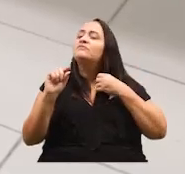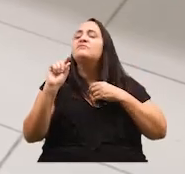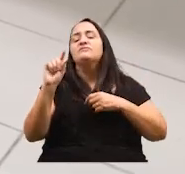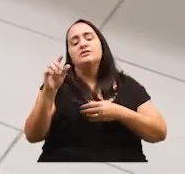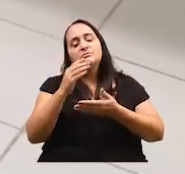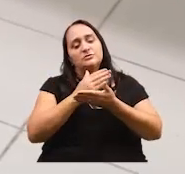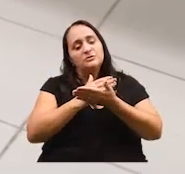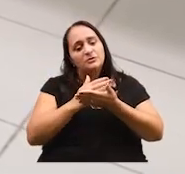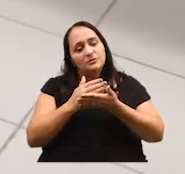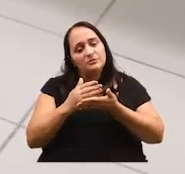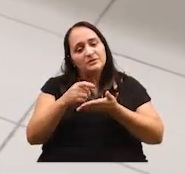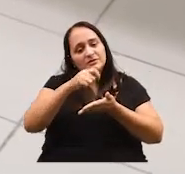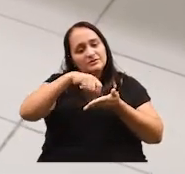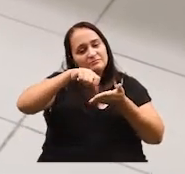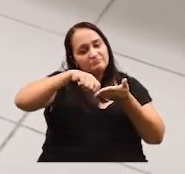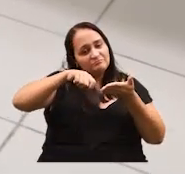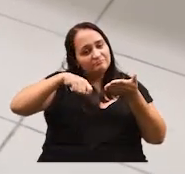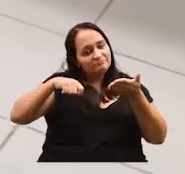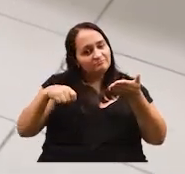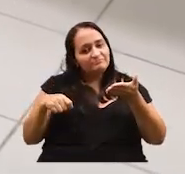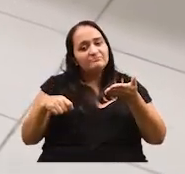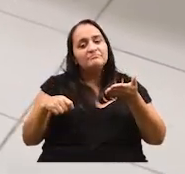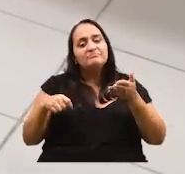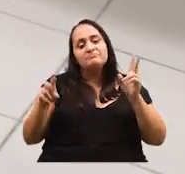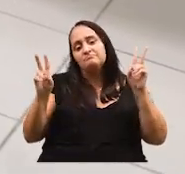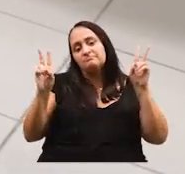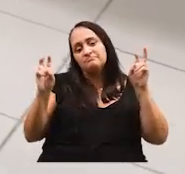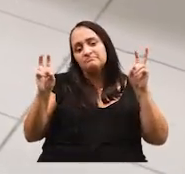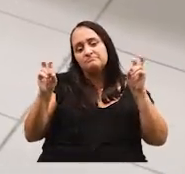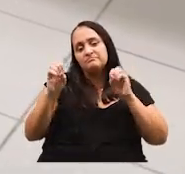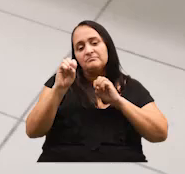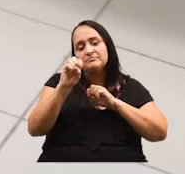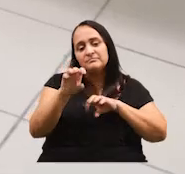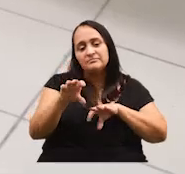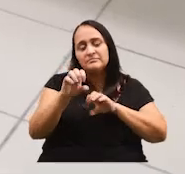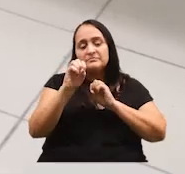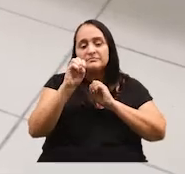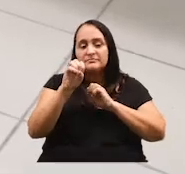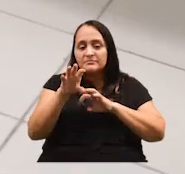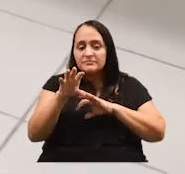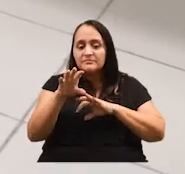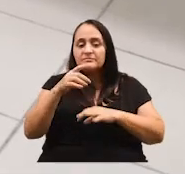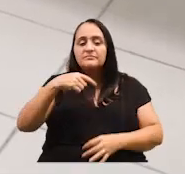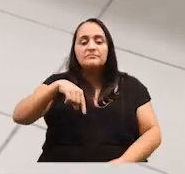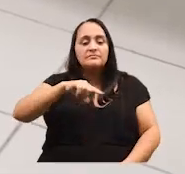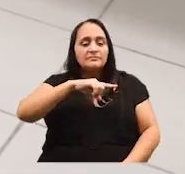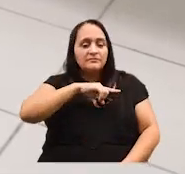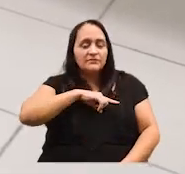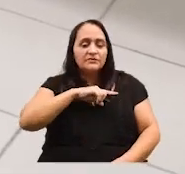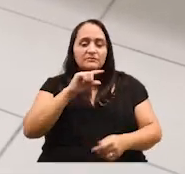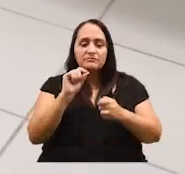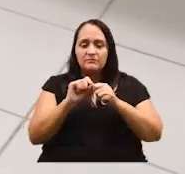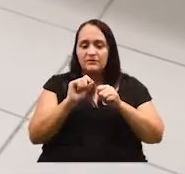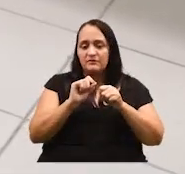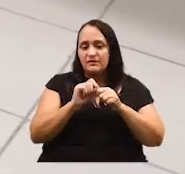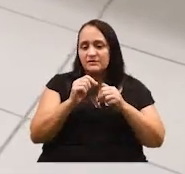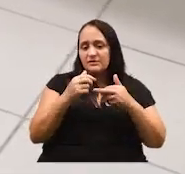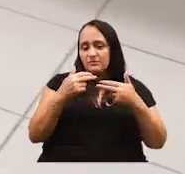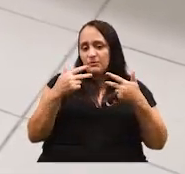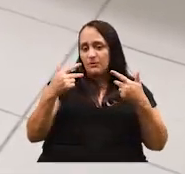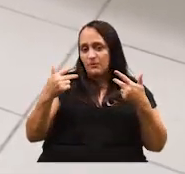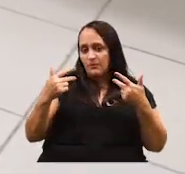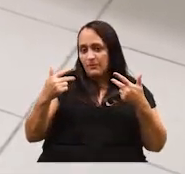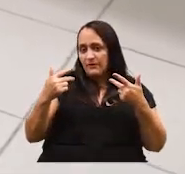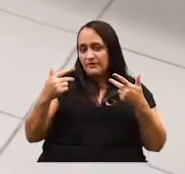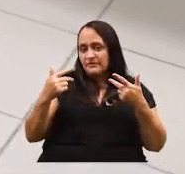texto instrucional. Ou seja, é um texto que ensina a gente a fazer alguma coisa, né? Nesse caso, o texto vai